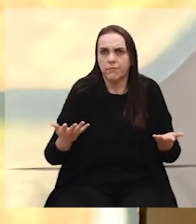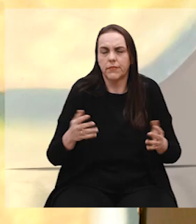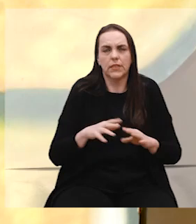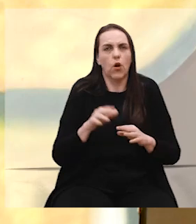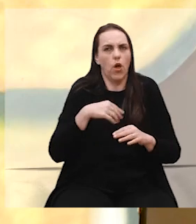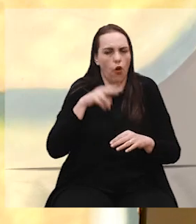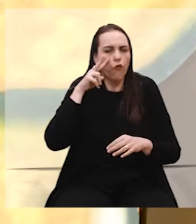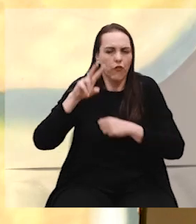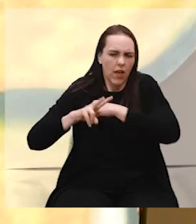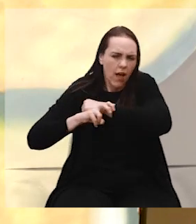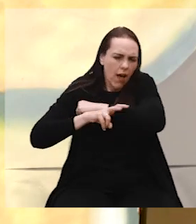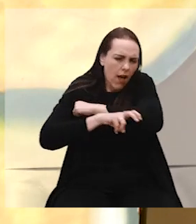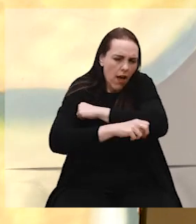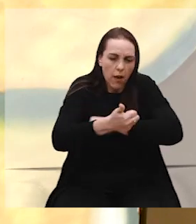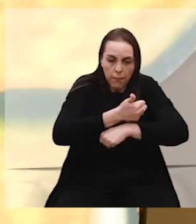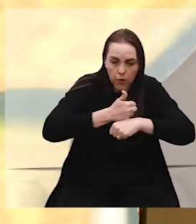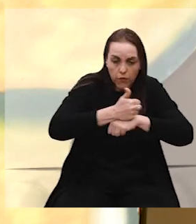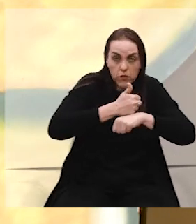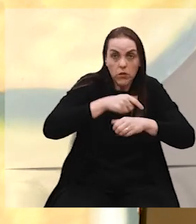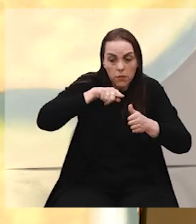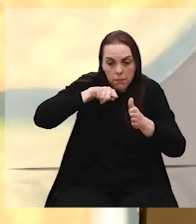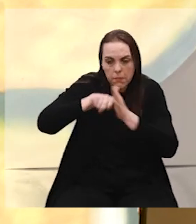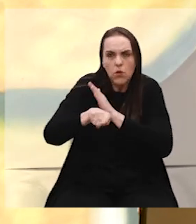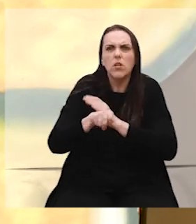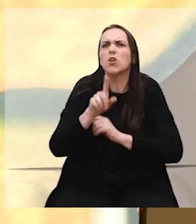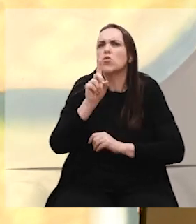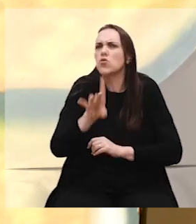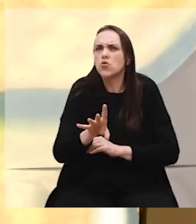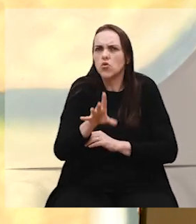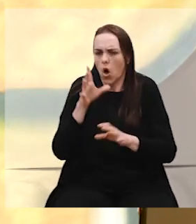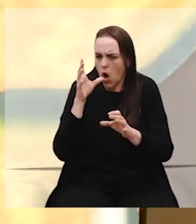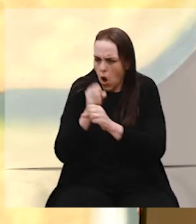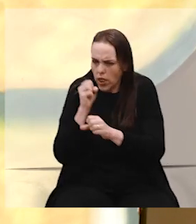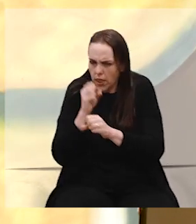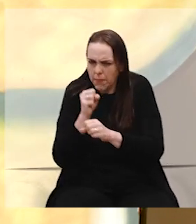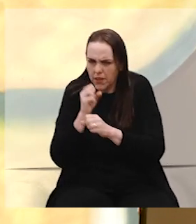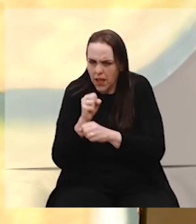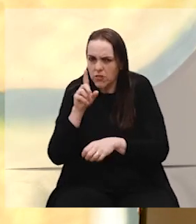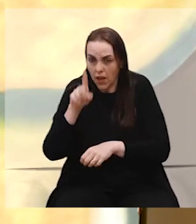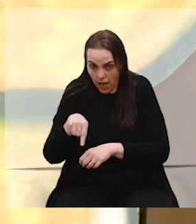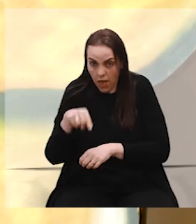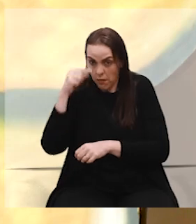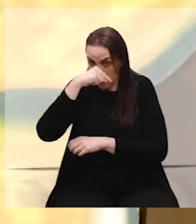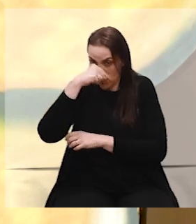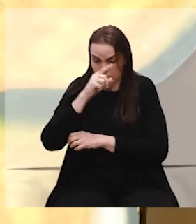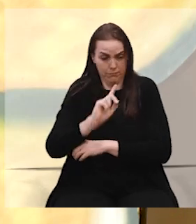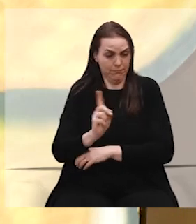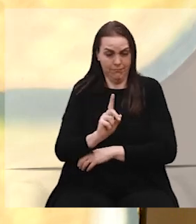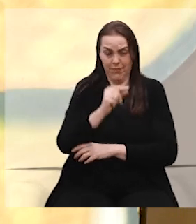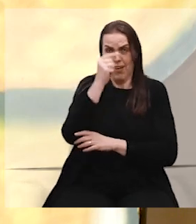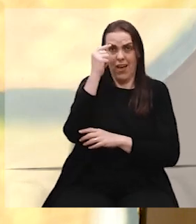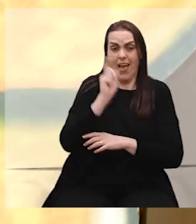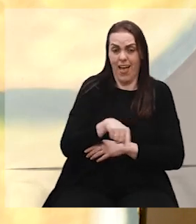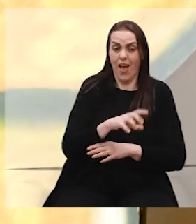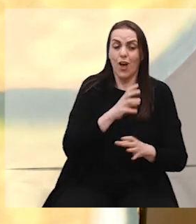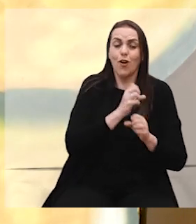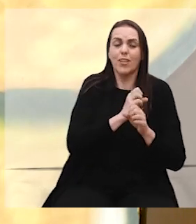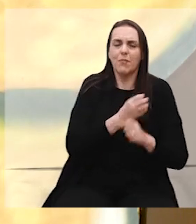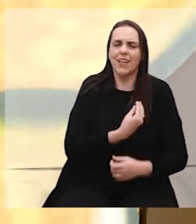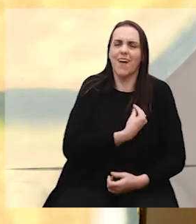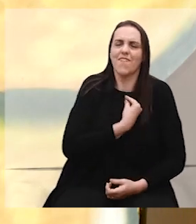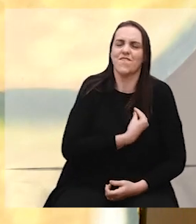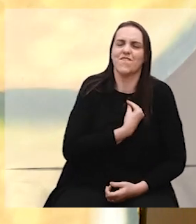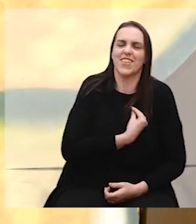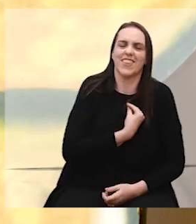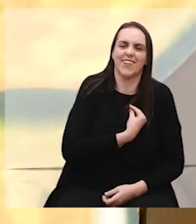né? Eu vi uma arqueóloga que ela era perguntada, mas era só para contabilidade, como ela era peruana, ela falou contabilidade da